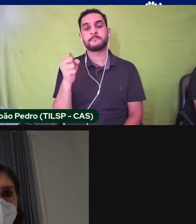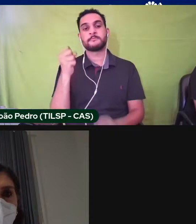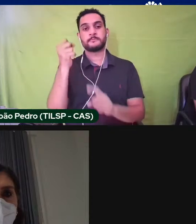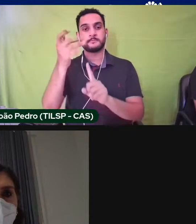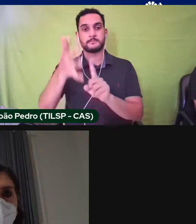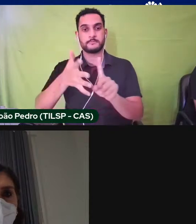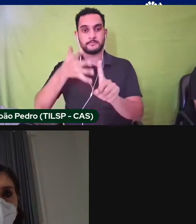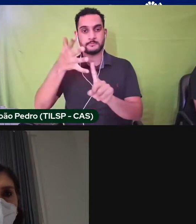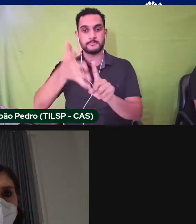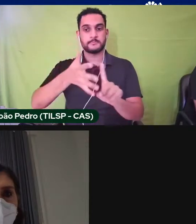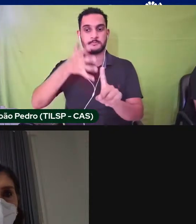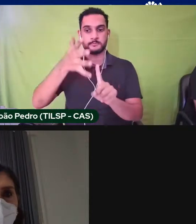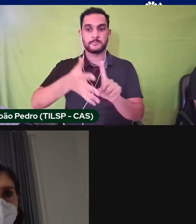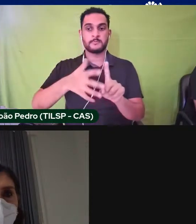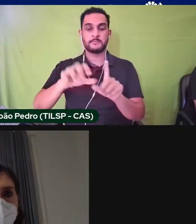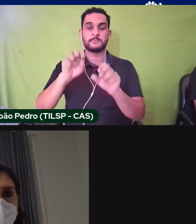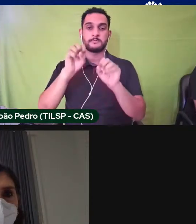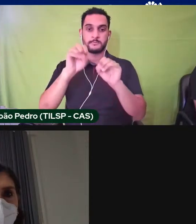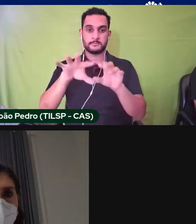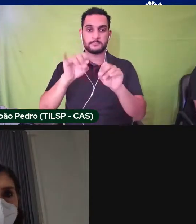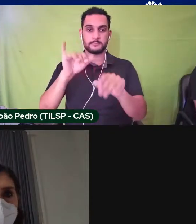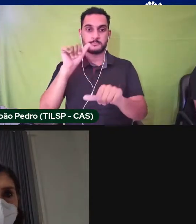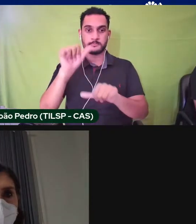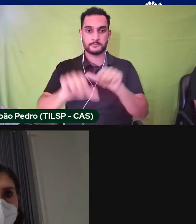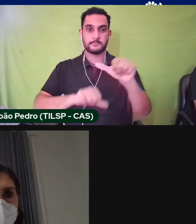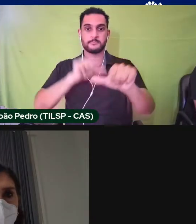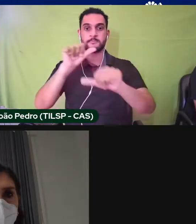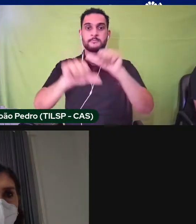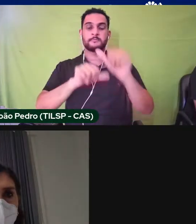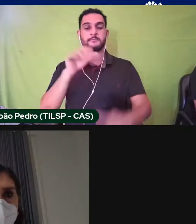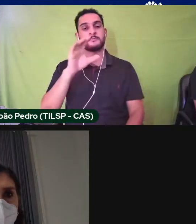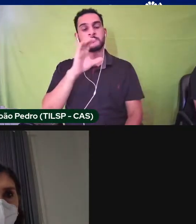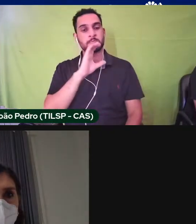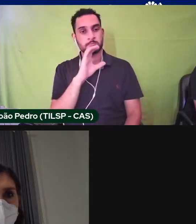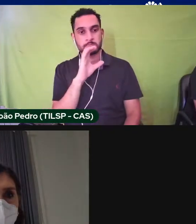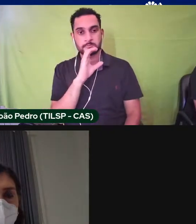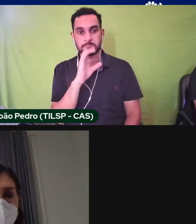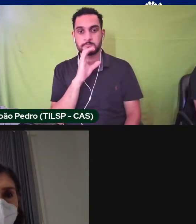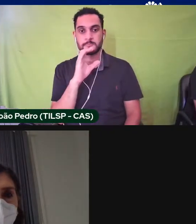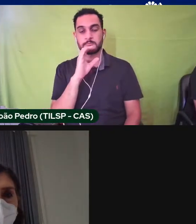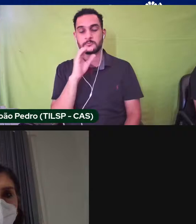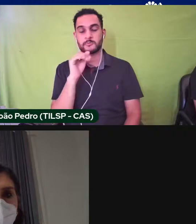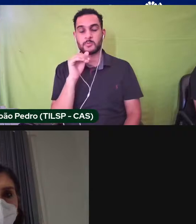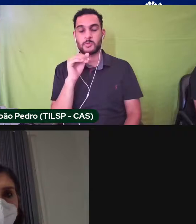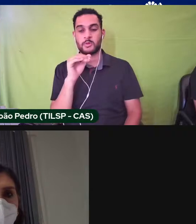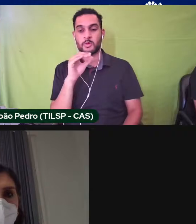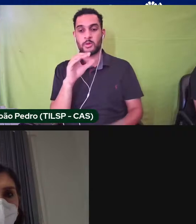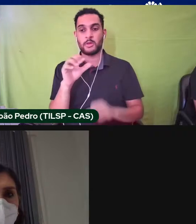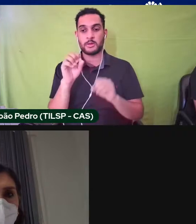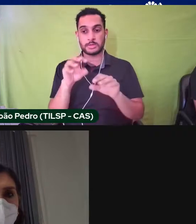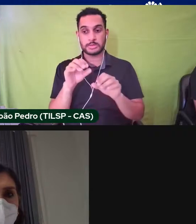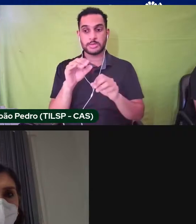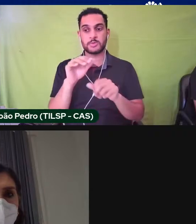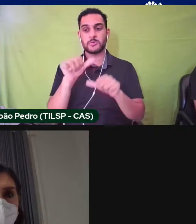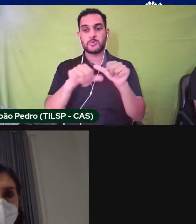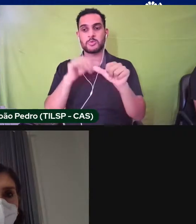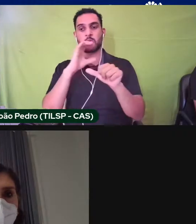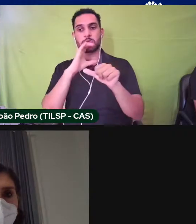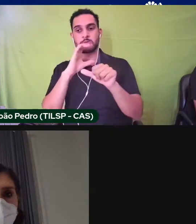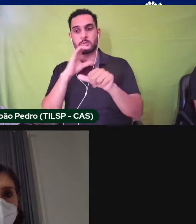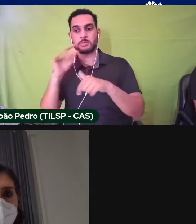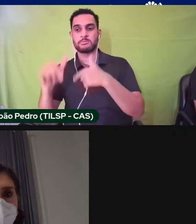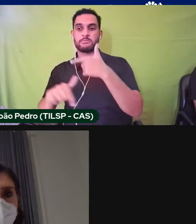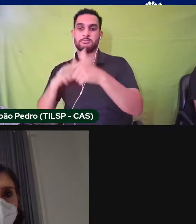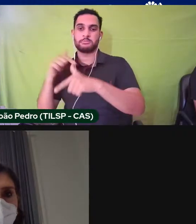será A Educação que Transforma Conhecimento em Ação. A professora mestra Fabiana Maria